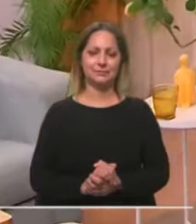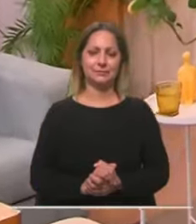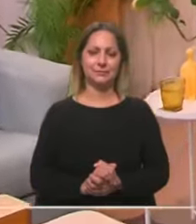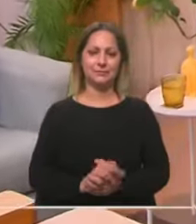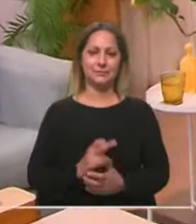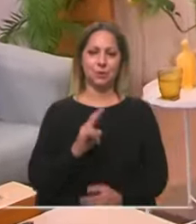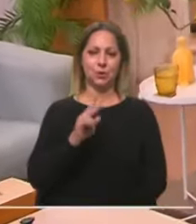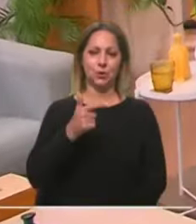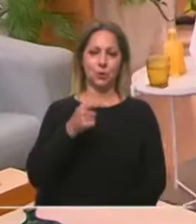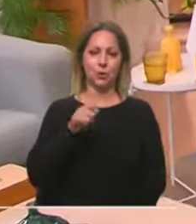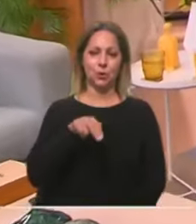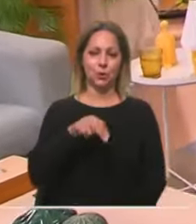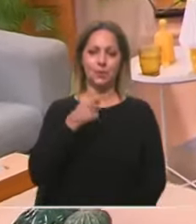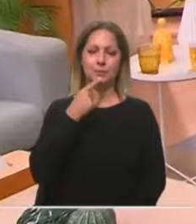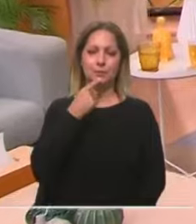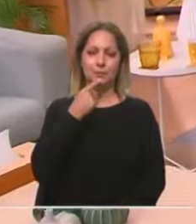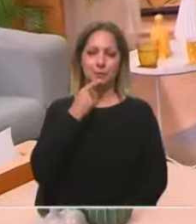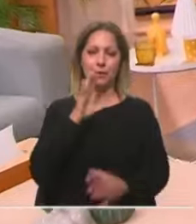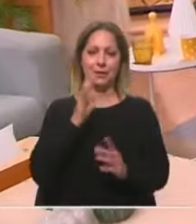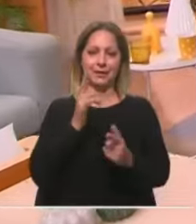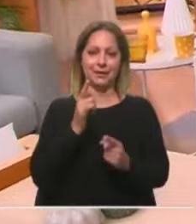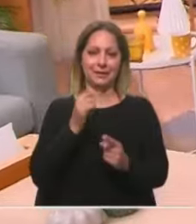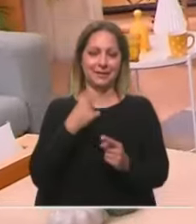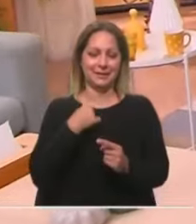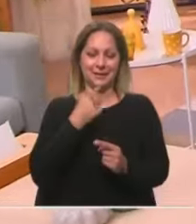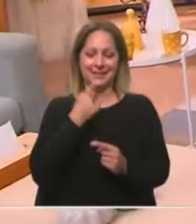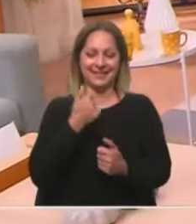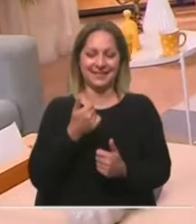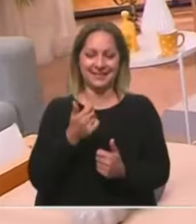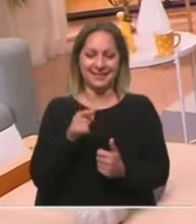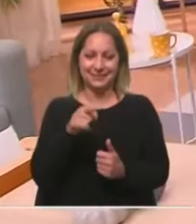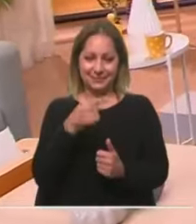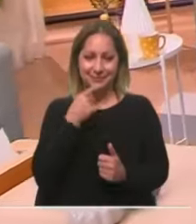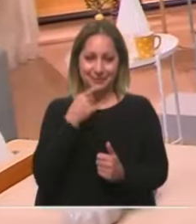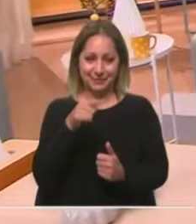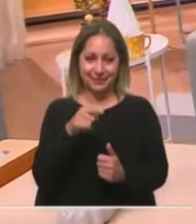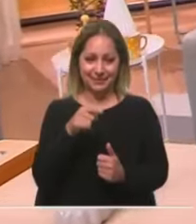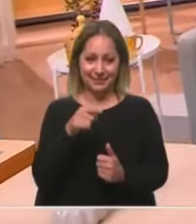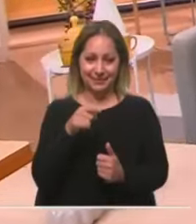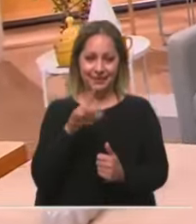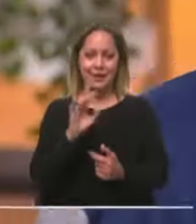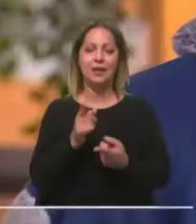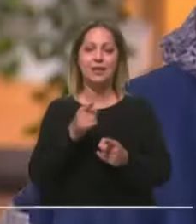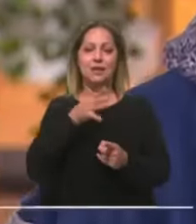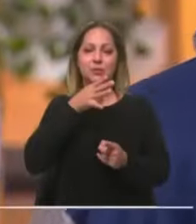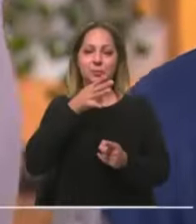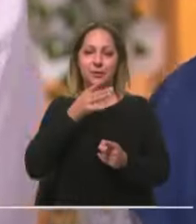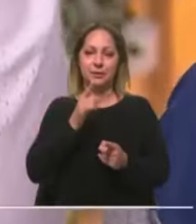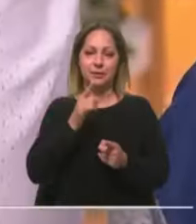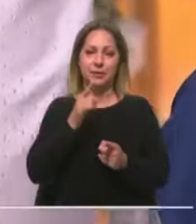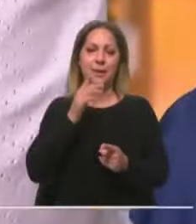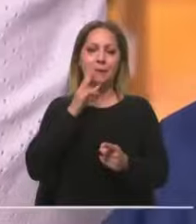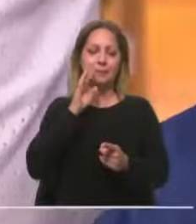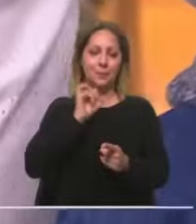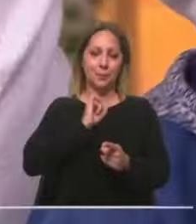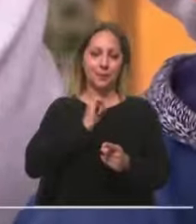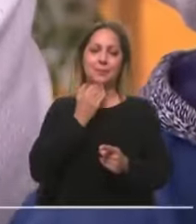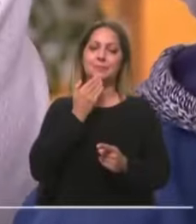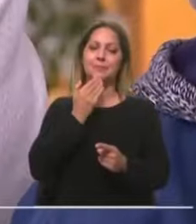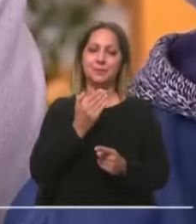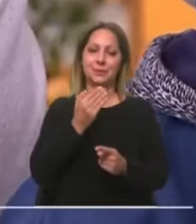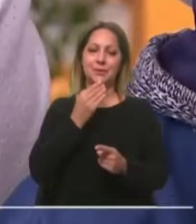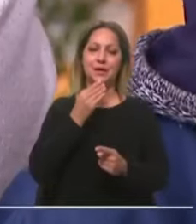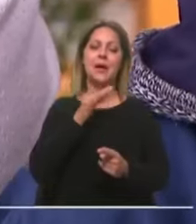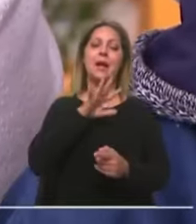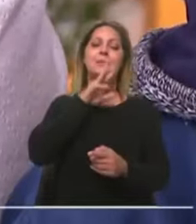Ruben, percebeste o que é que aconteceu aqui? É que nós não percebemos bem. Percebeste o que é que aconteceu aqui? Então explica lá. O meu pai pediu outra vez